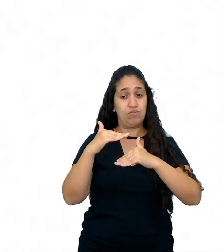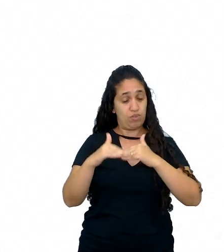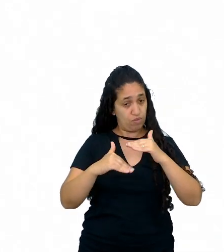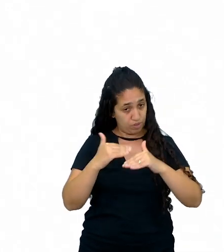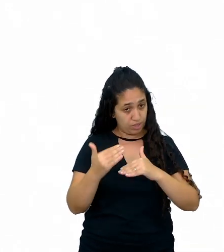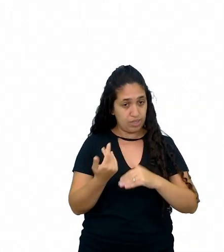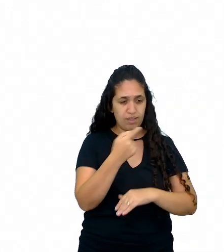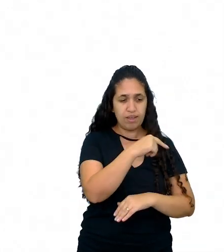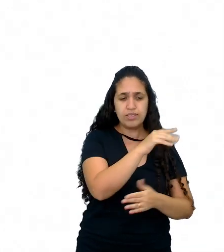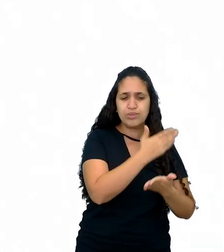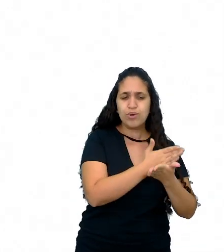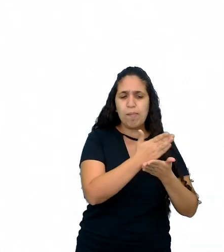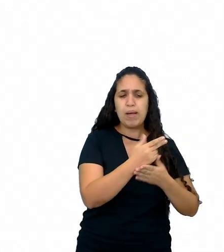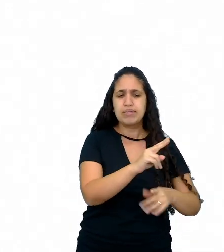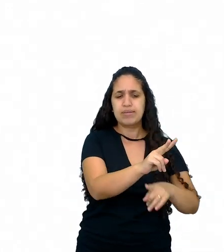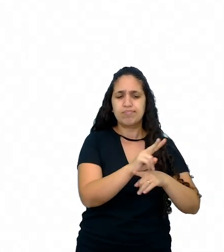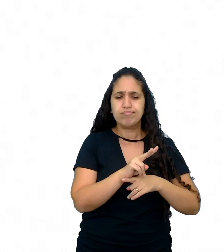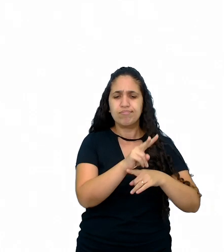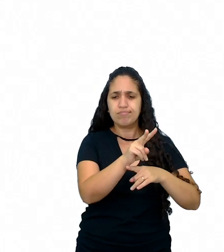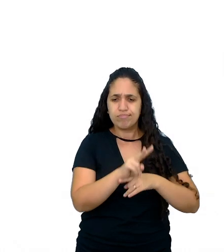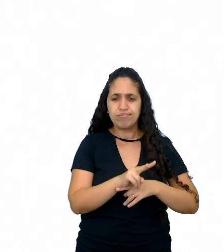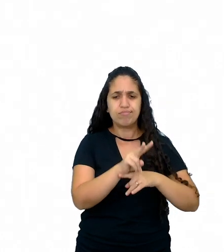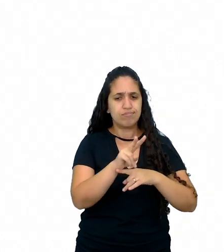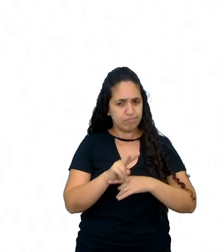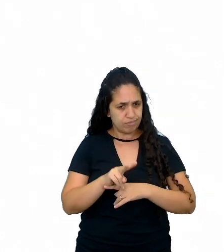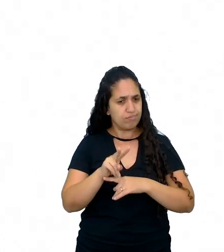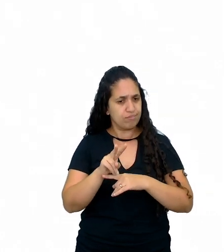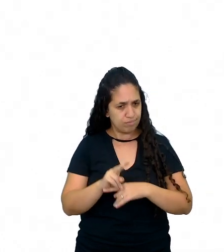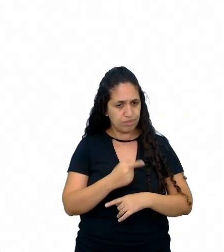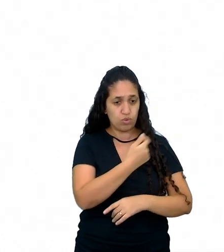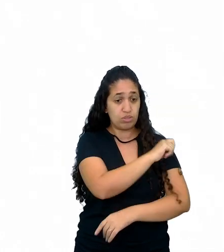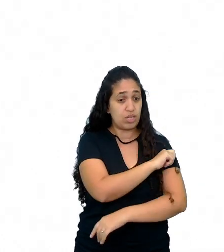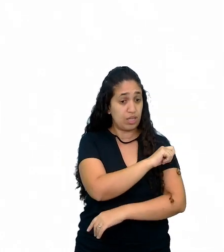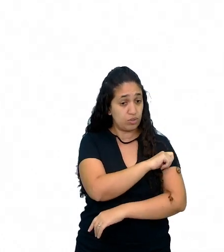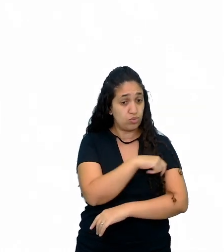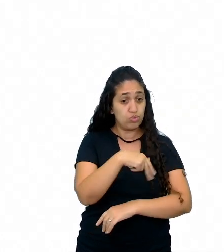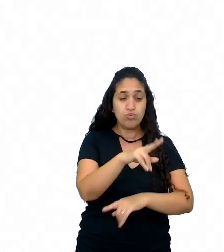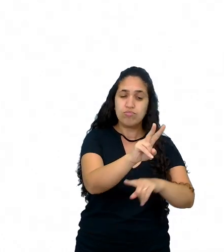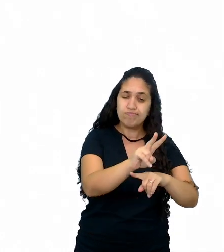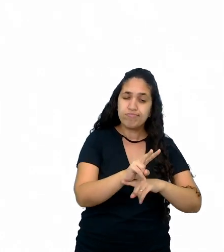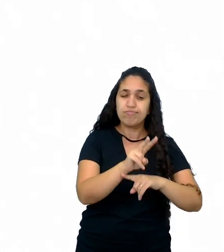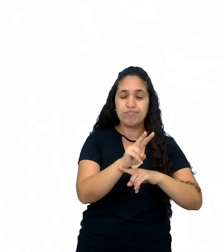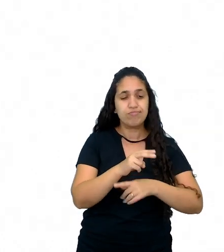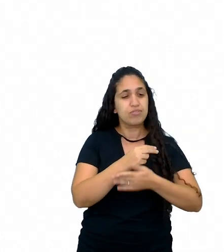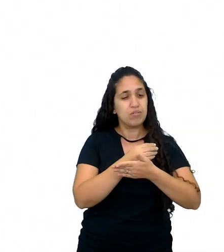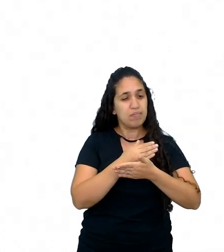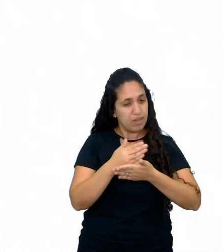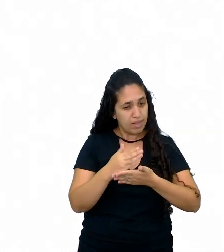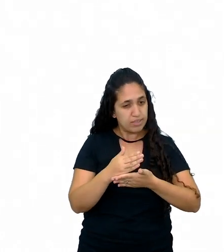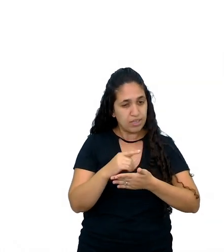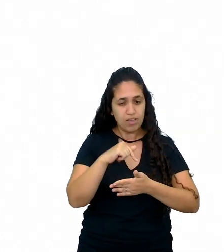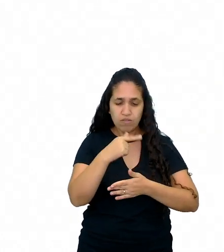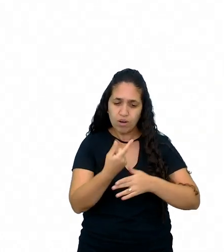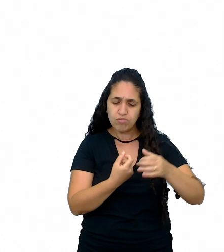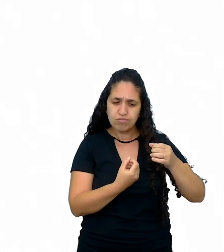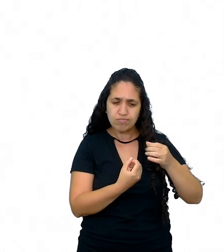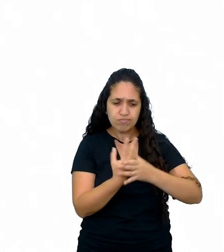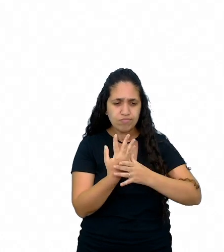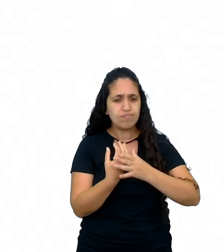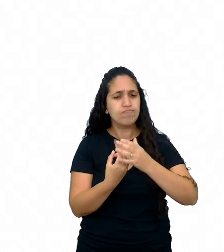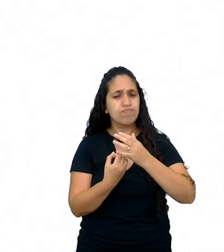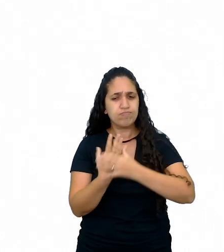eles começam a fazer a coleta de dados, tá? Então, os alunos começam a coletar os dados e aí eles vão criando,